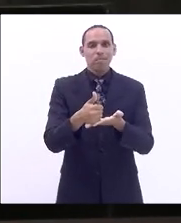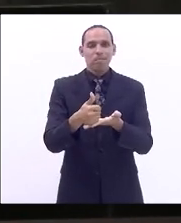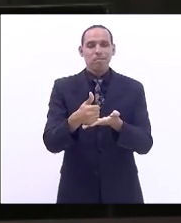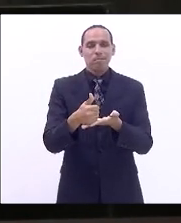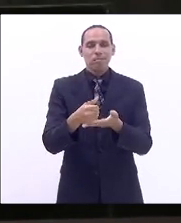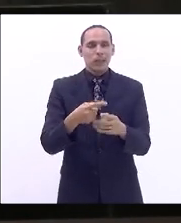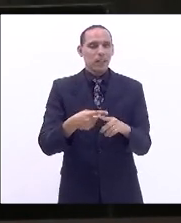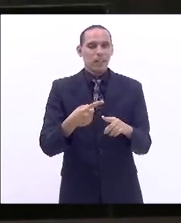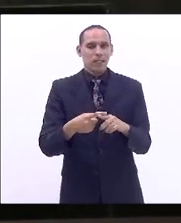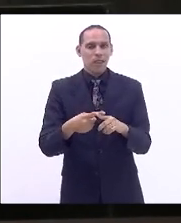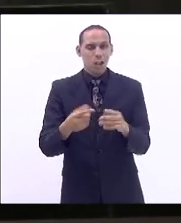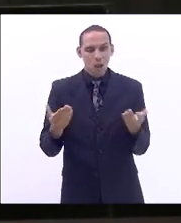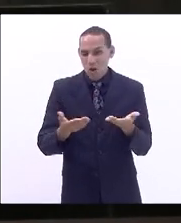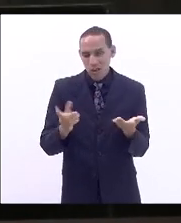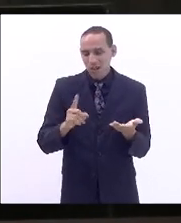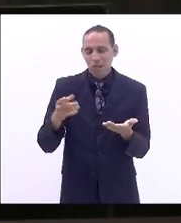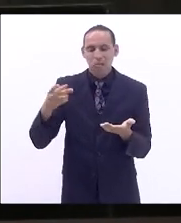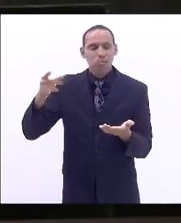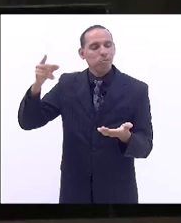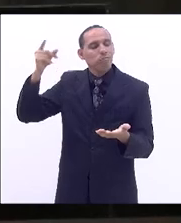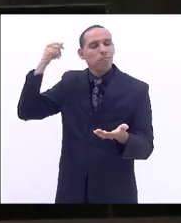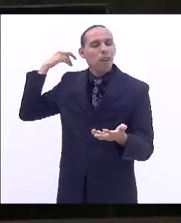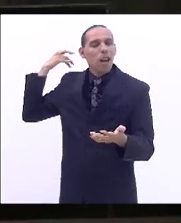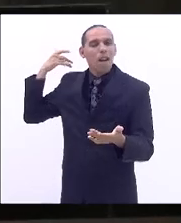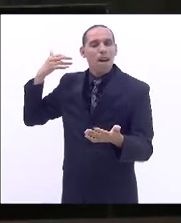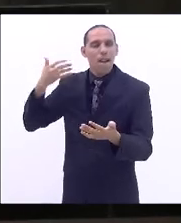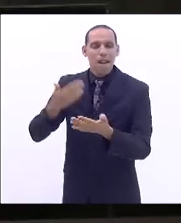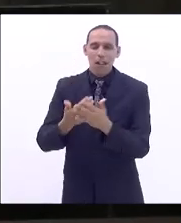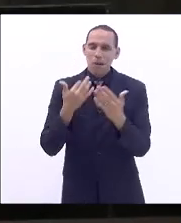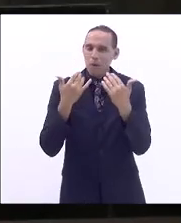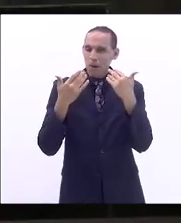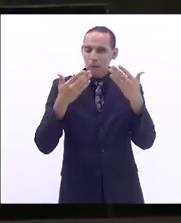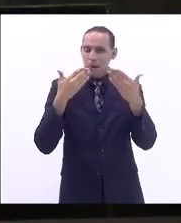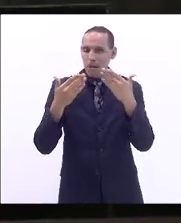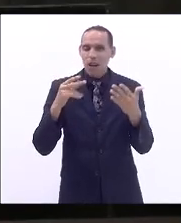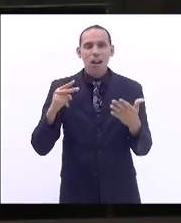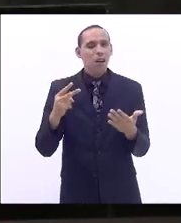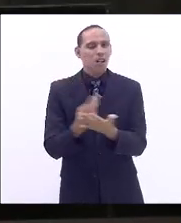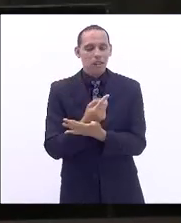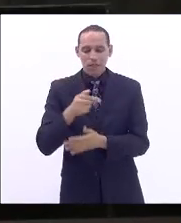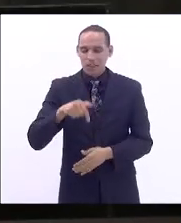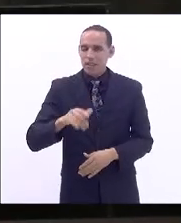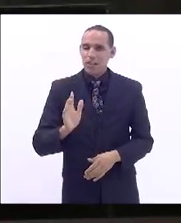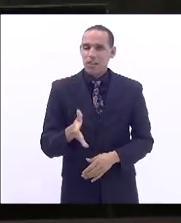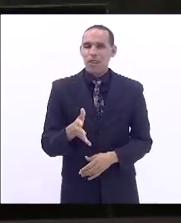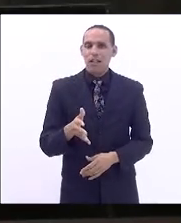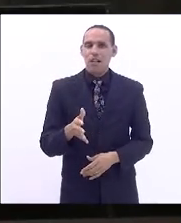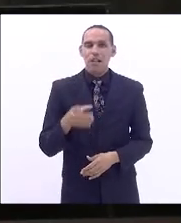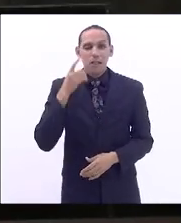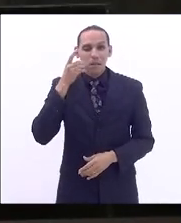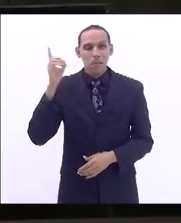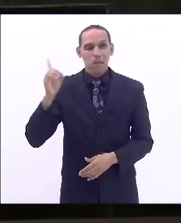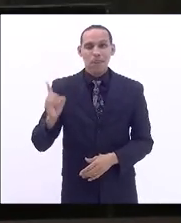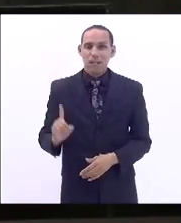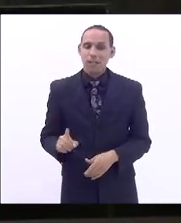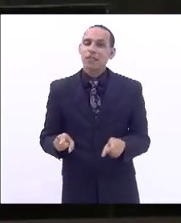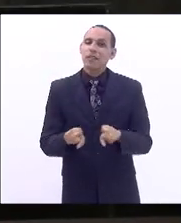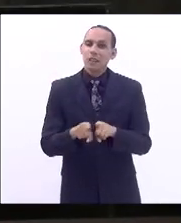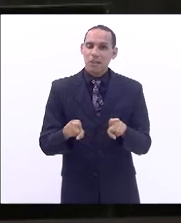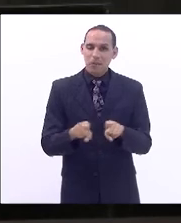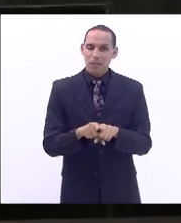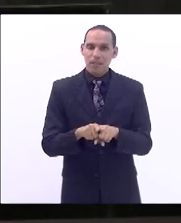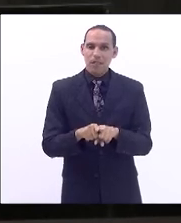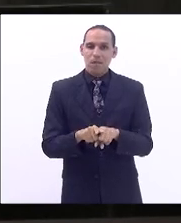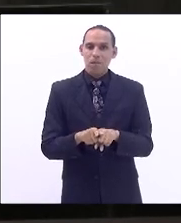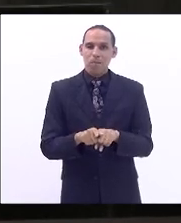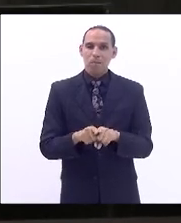porque não é de hoje audiências públicas aconteceram nessa casa deputada Dani Monteiro inclusive